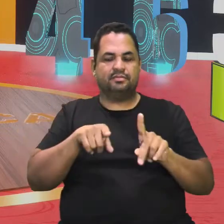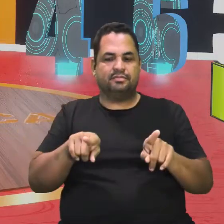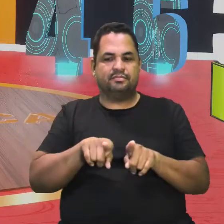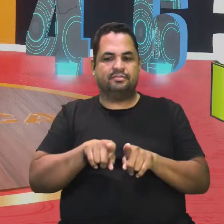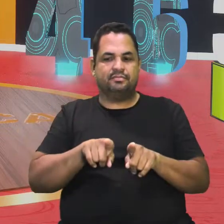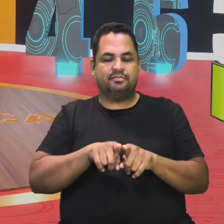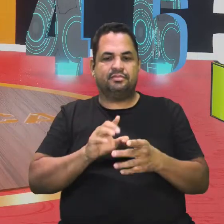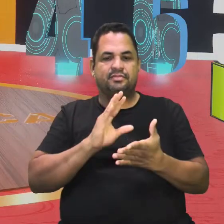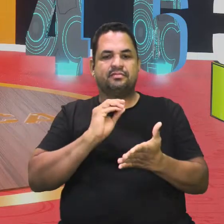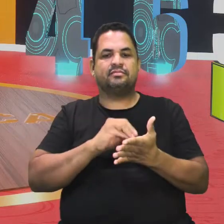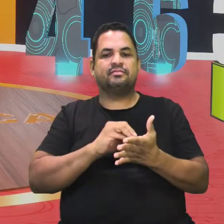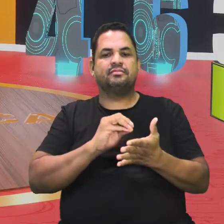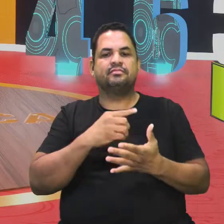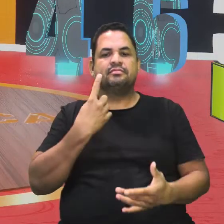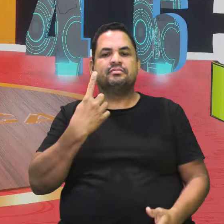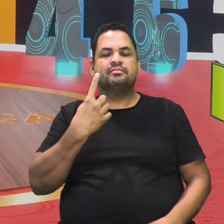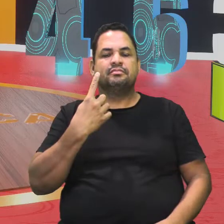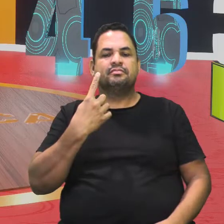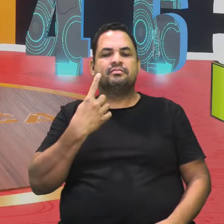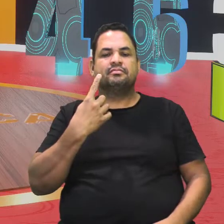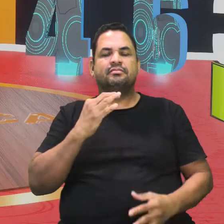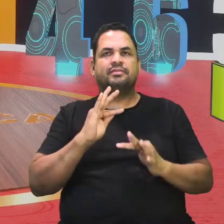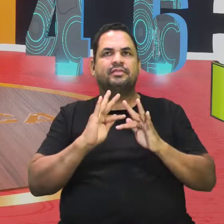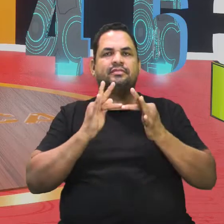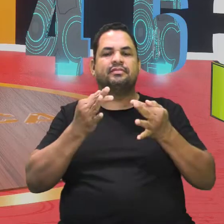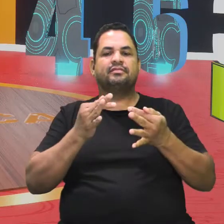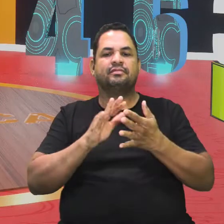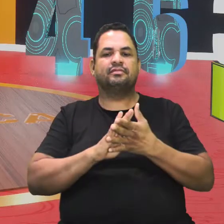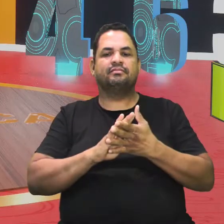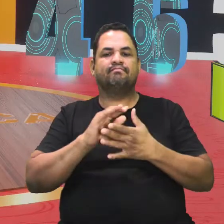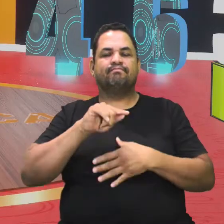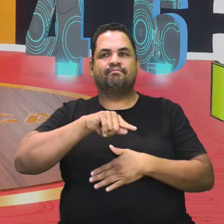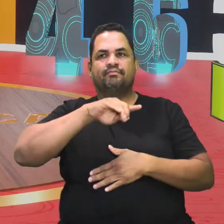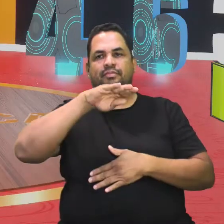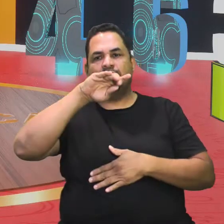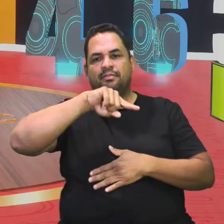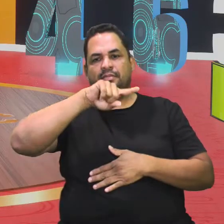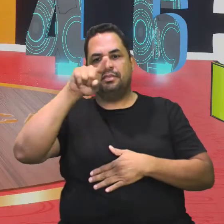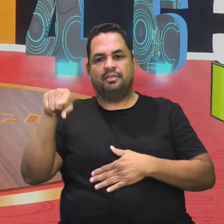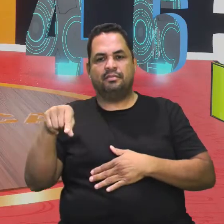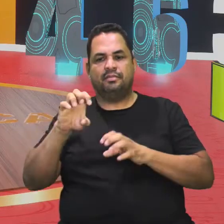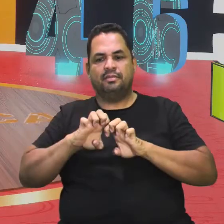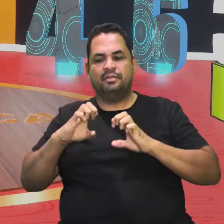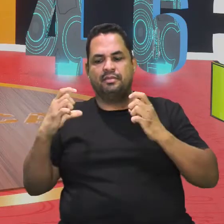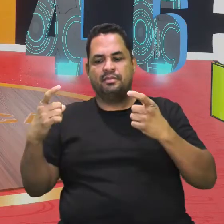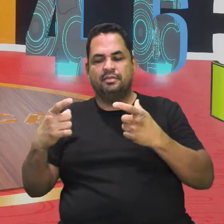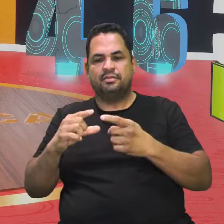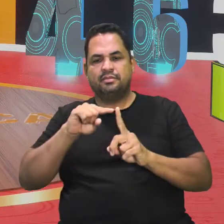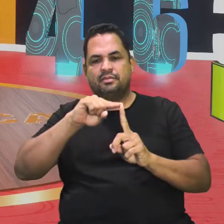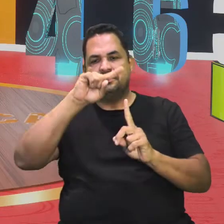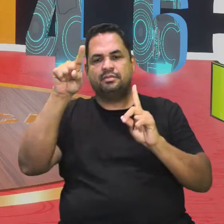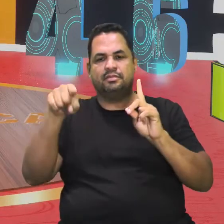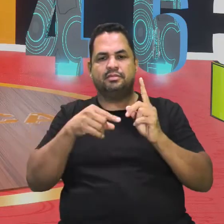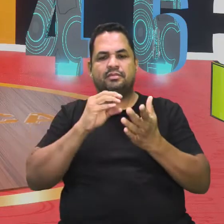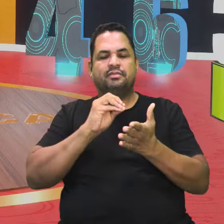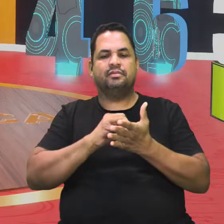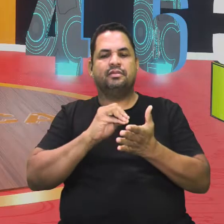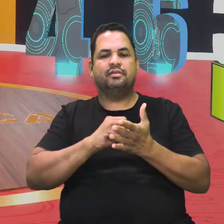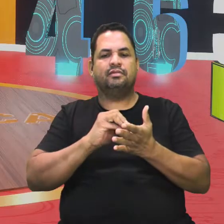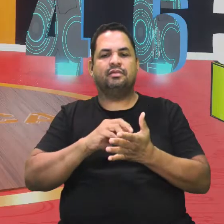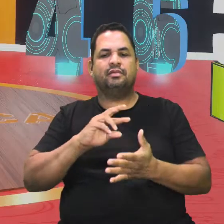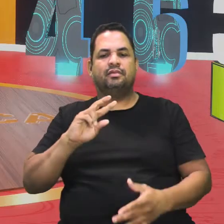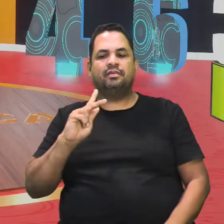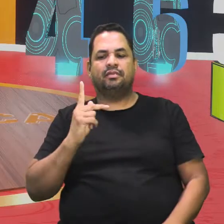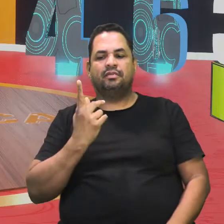tá faltando uma, né, pra gente ficar competente no assunto. Parábola, elipse e a circunferência. Então falta a